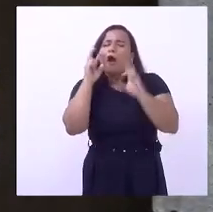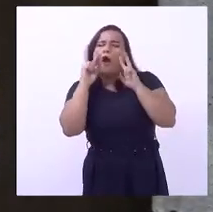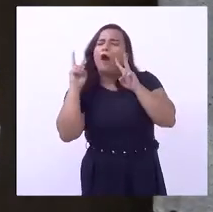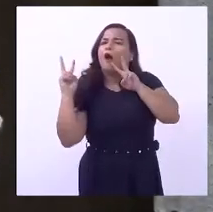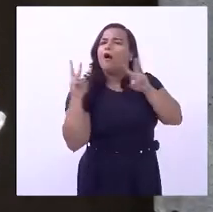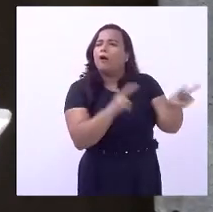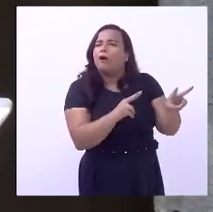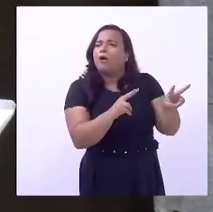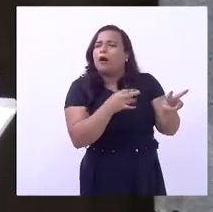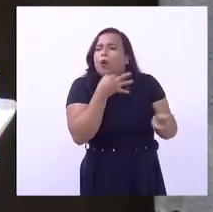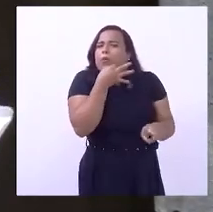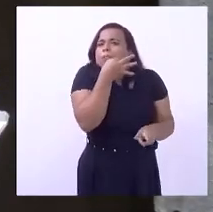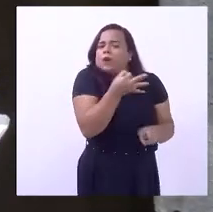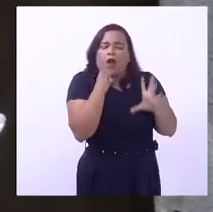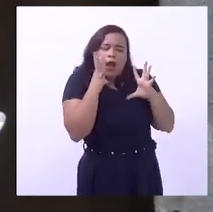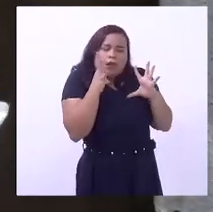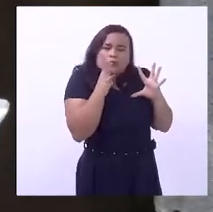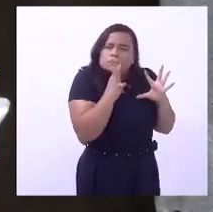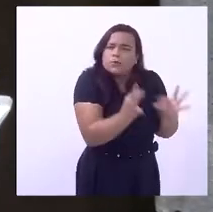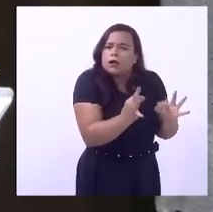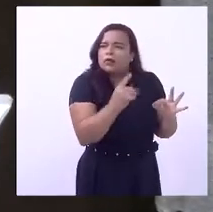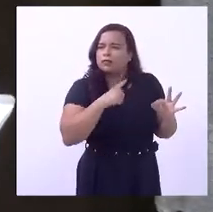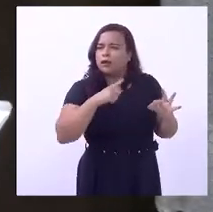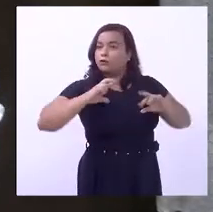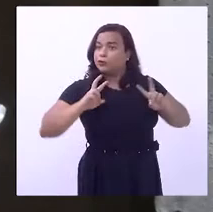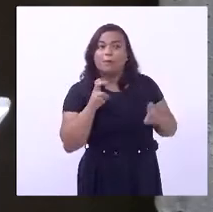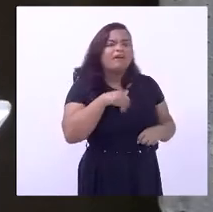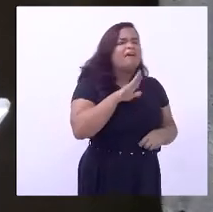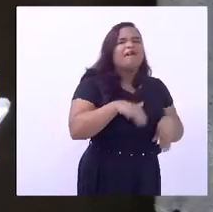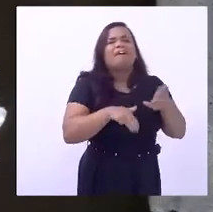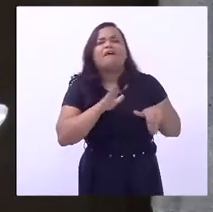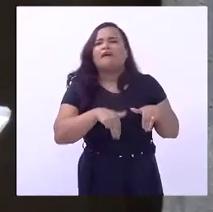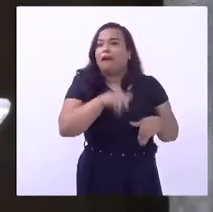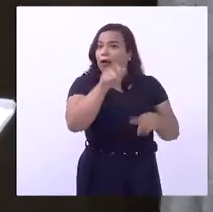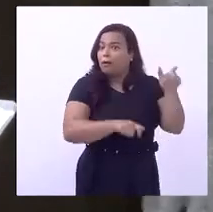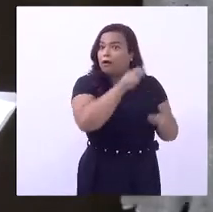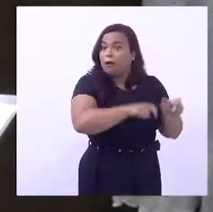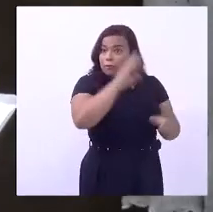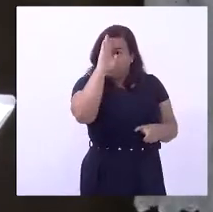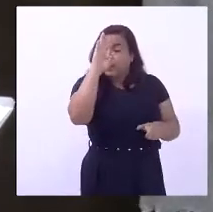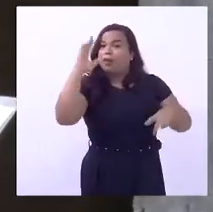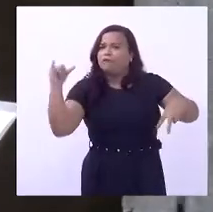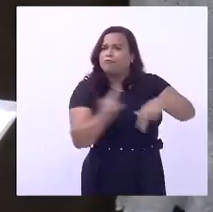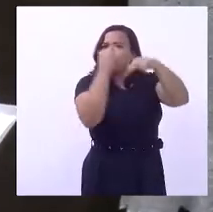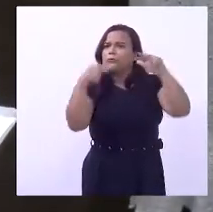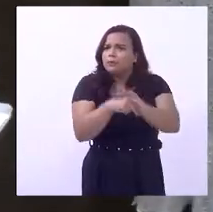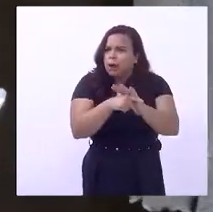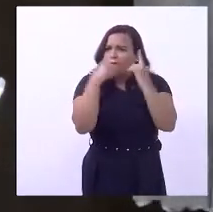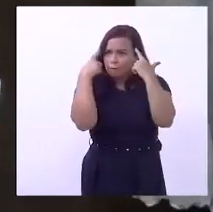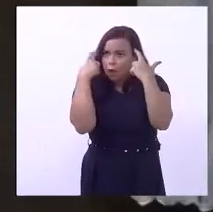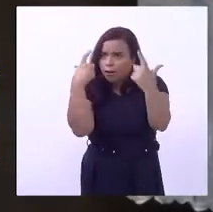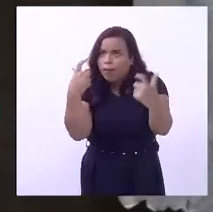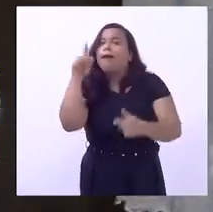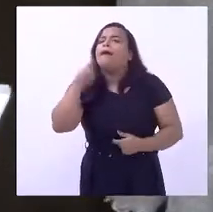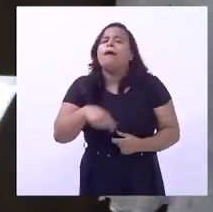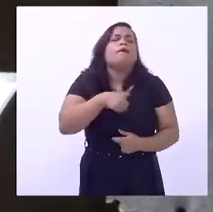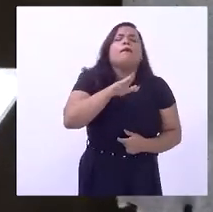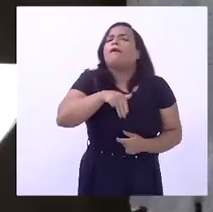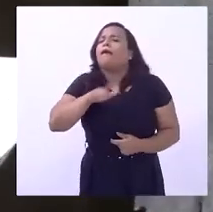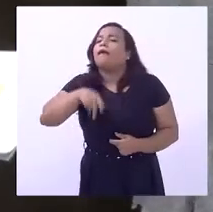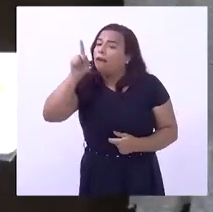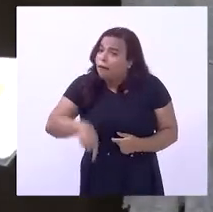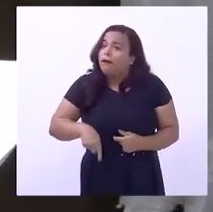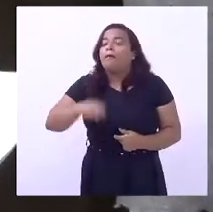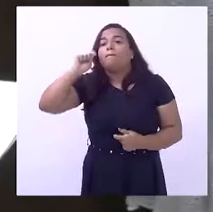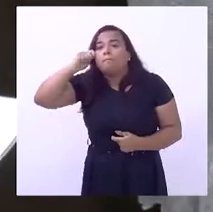olhar atencioso sobre quem são as principais vítimas de violência, são jovens pretos